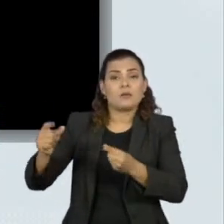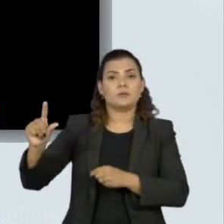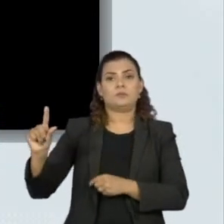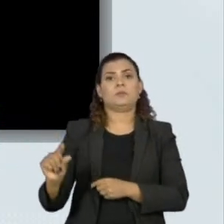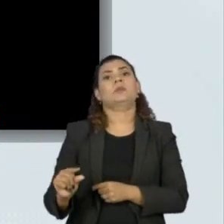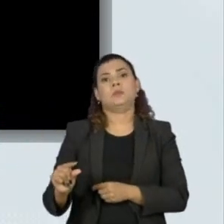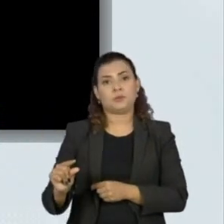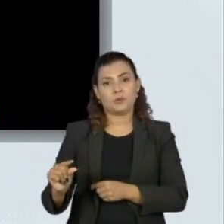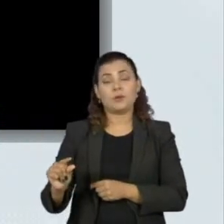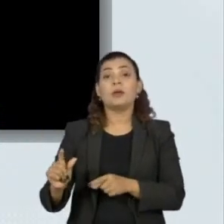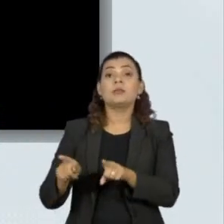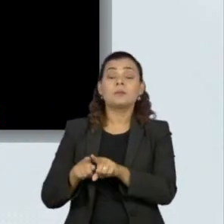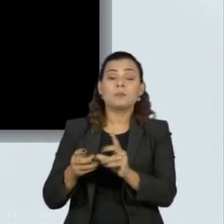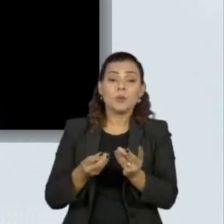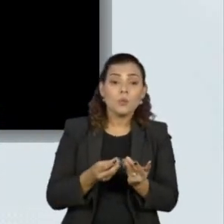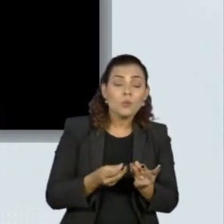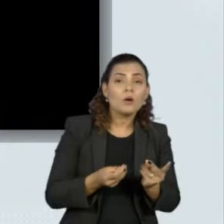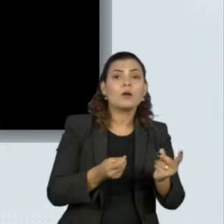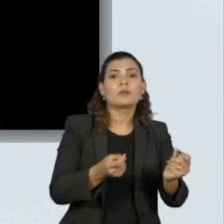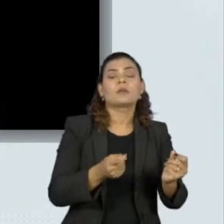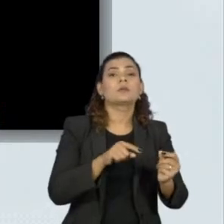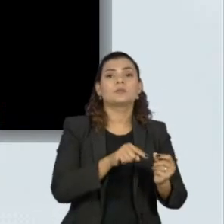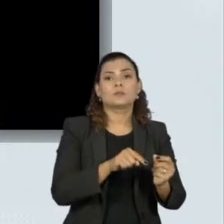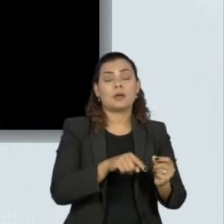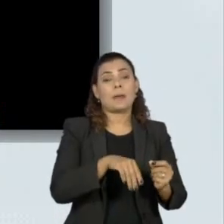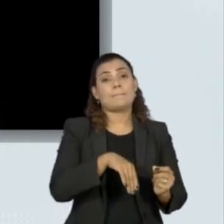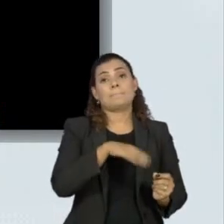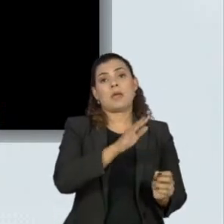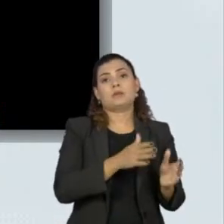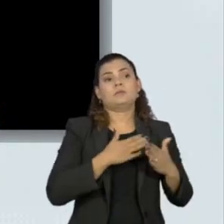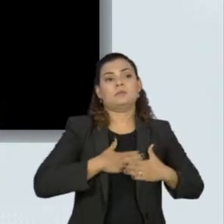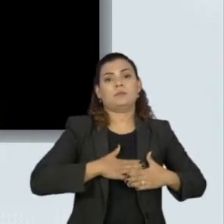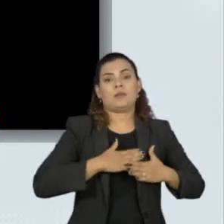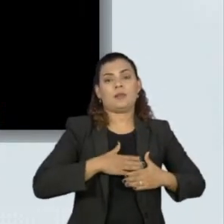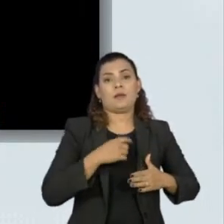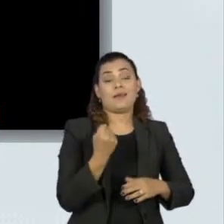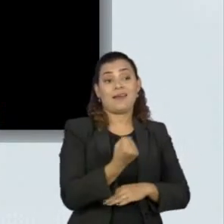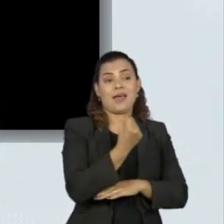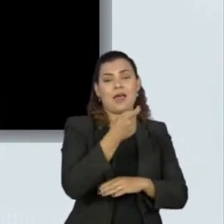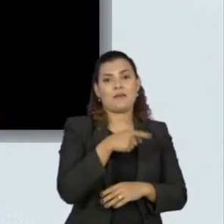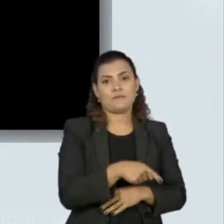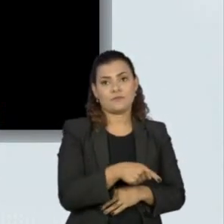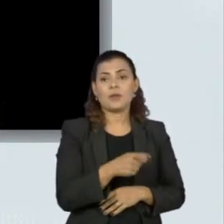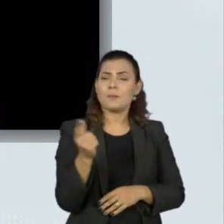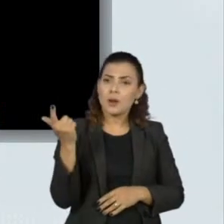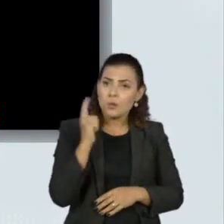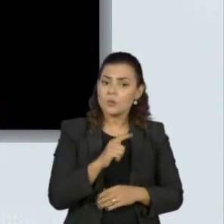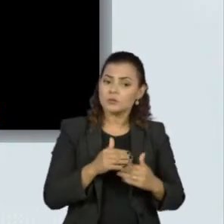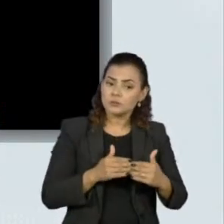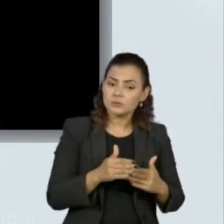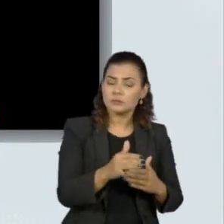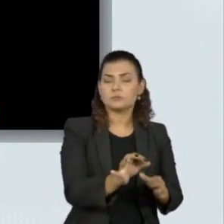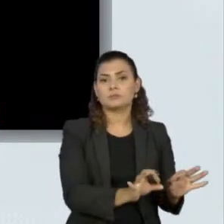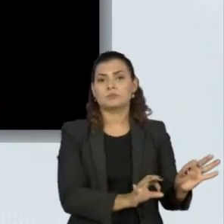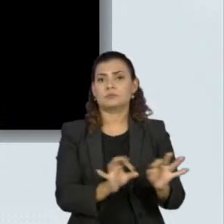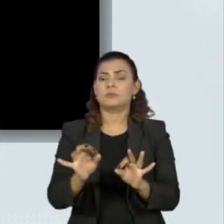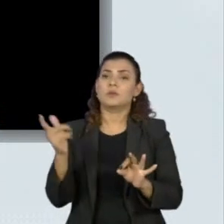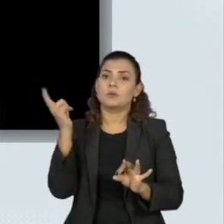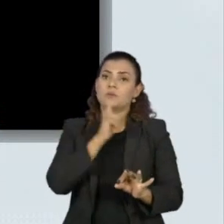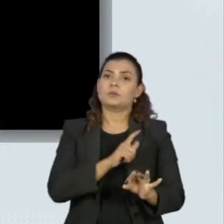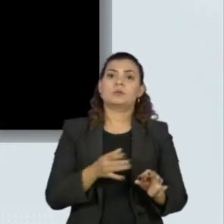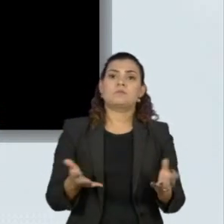mais leves e uma maior eficácia nos casos mais moderados e graves, e nós conseguimos montar esse